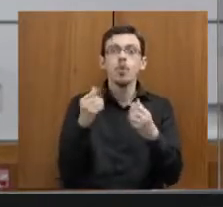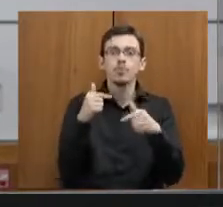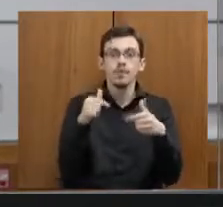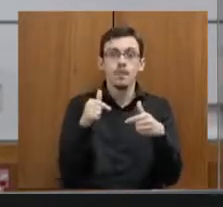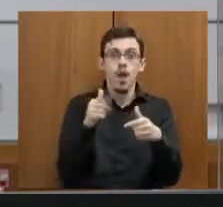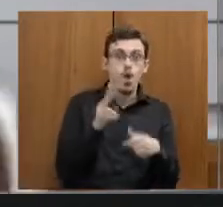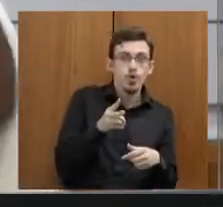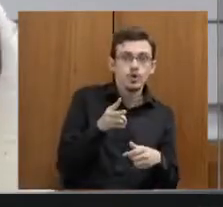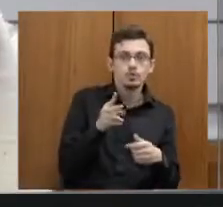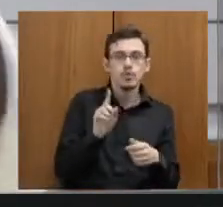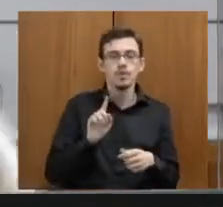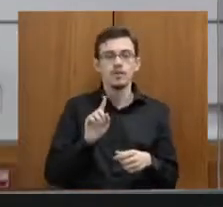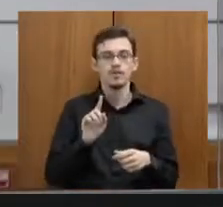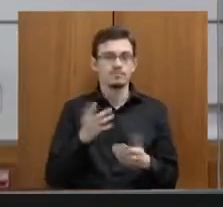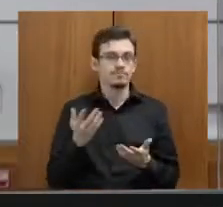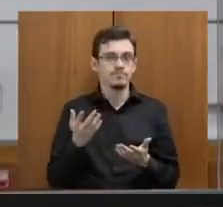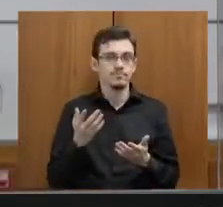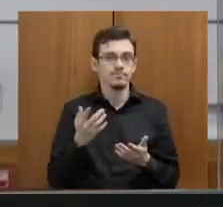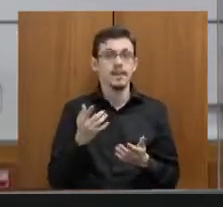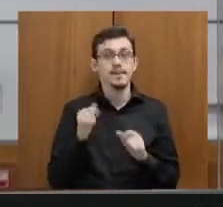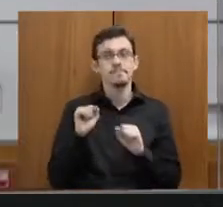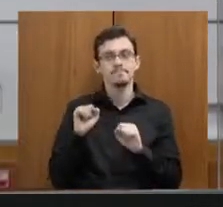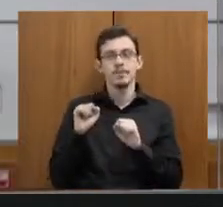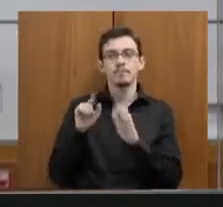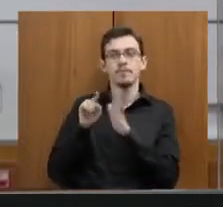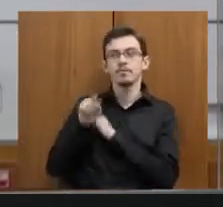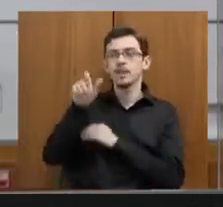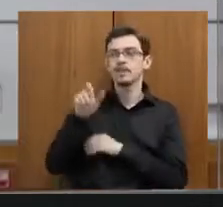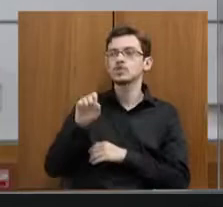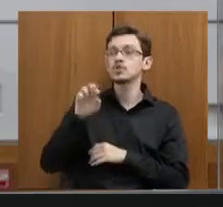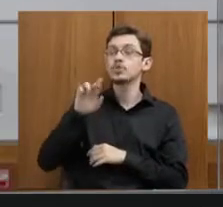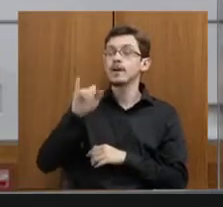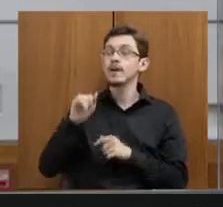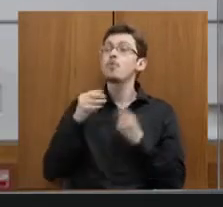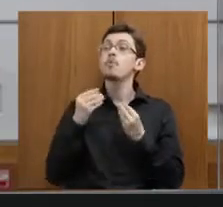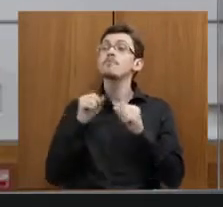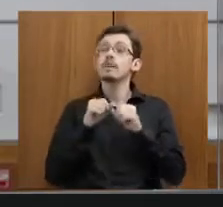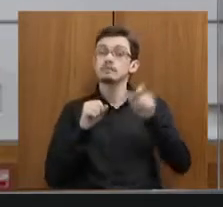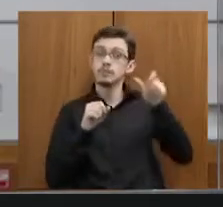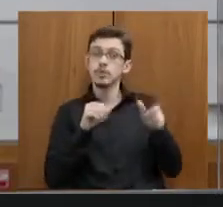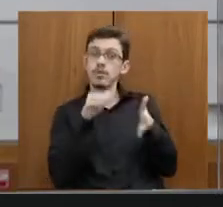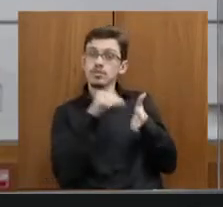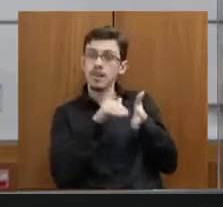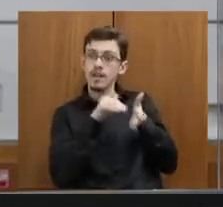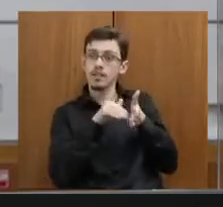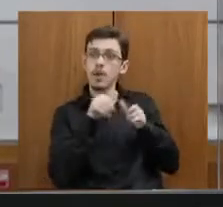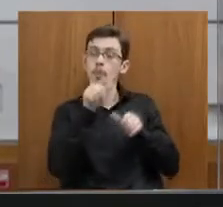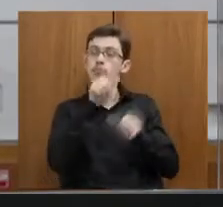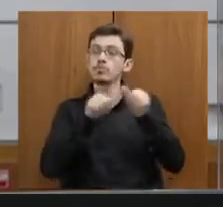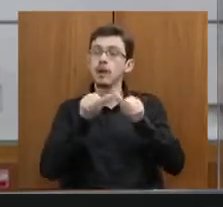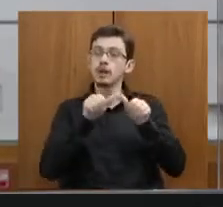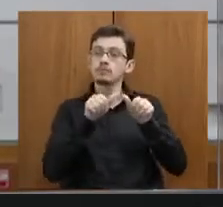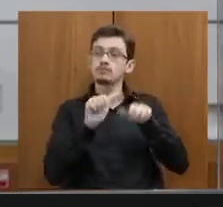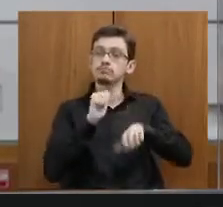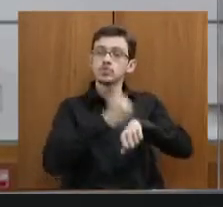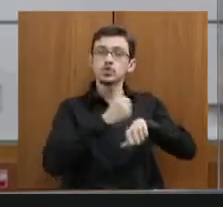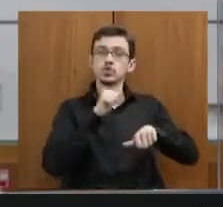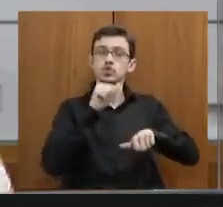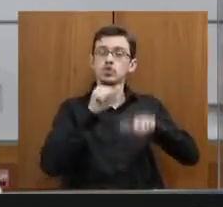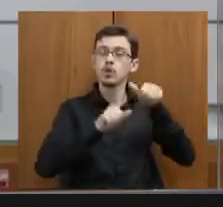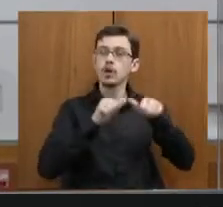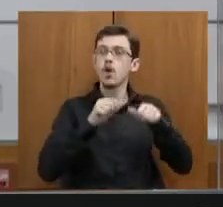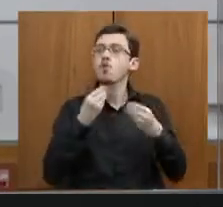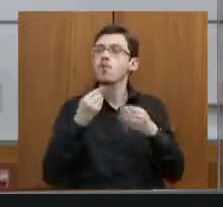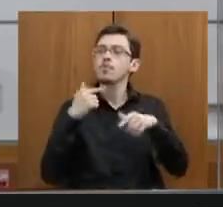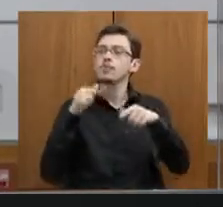a gente faz o que para isso vamos perguntar para ela aqui e perguntar para conseguimos promoção de igualdade racial e quer contar para a diretora né mas pode